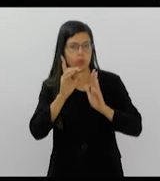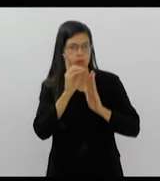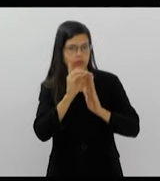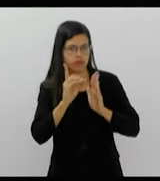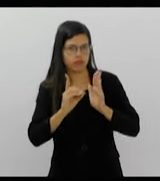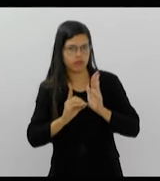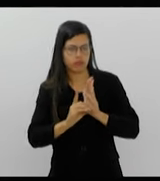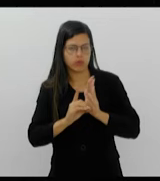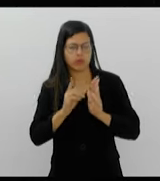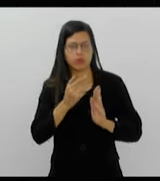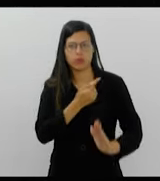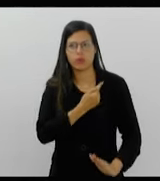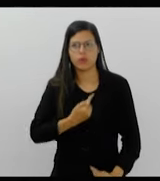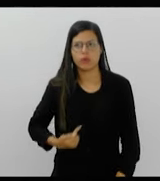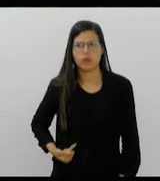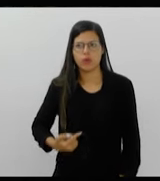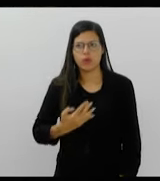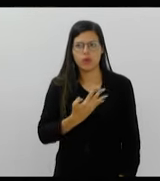do governador,